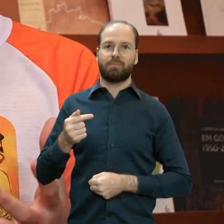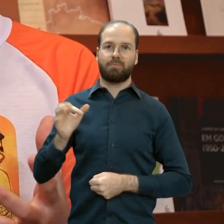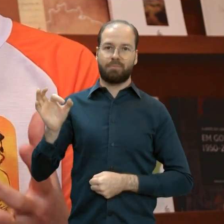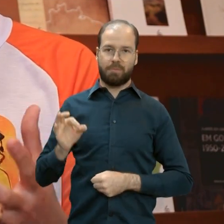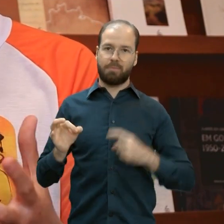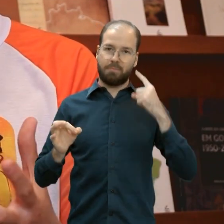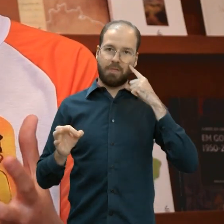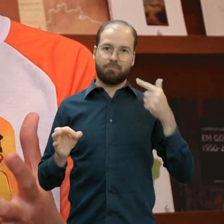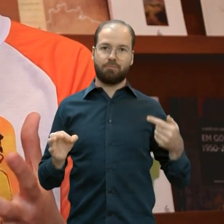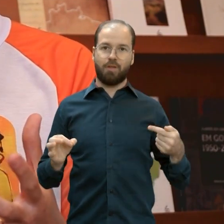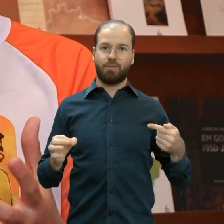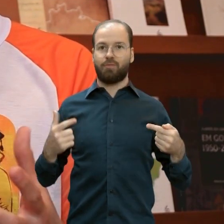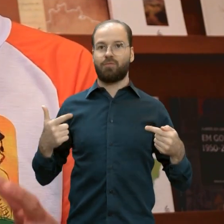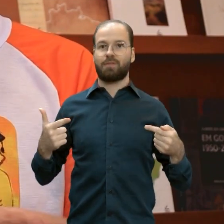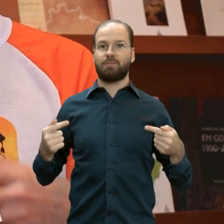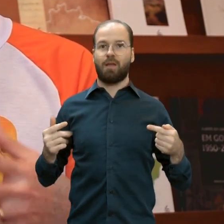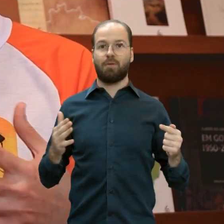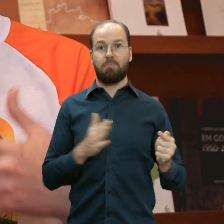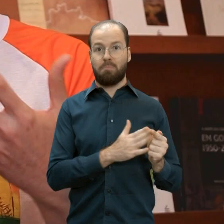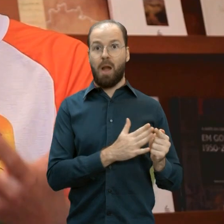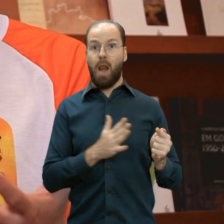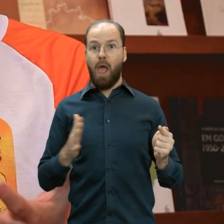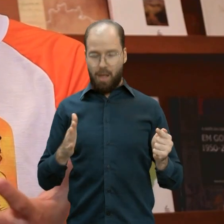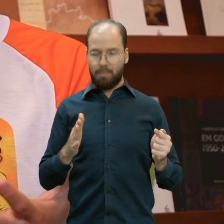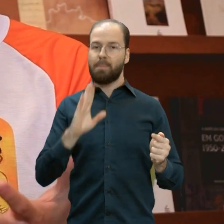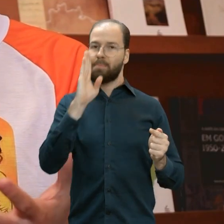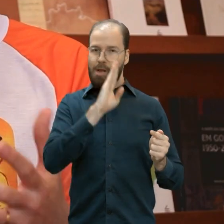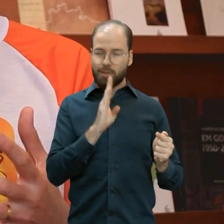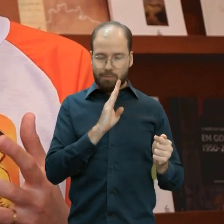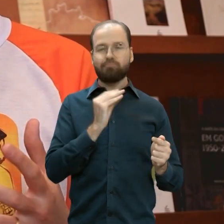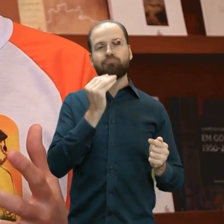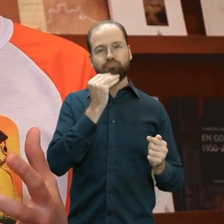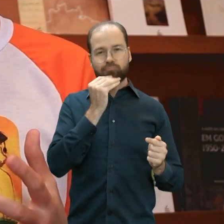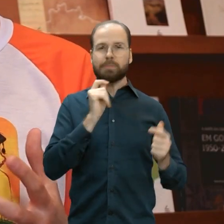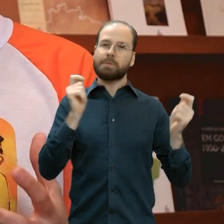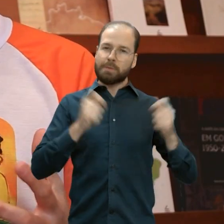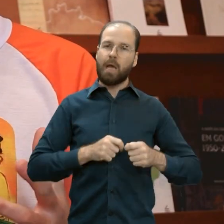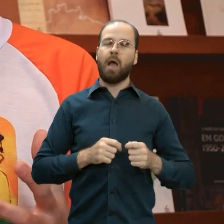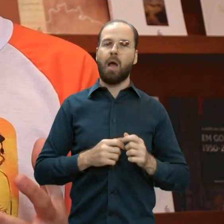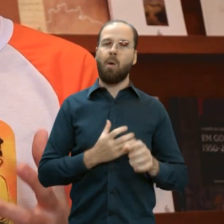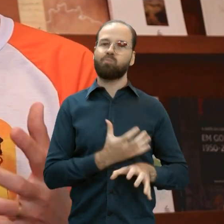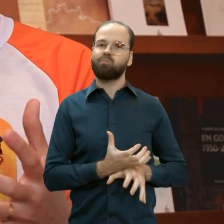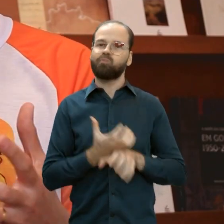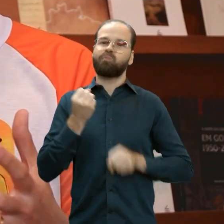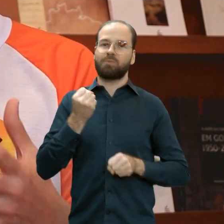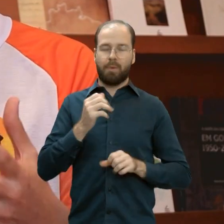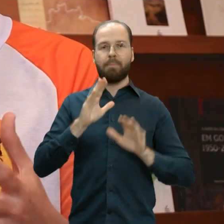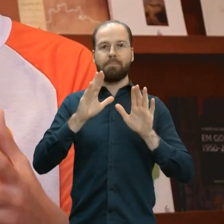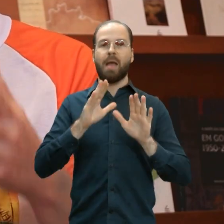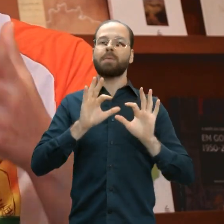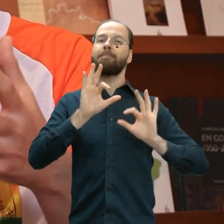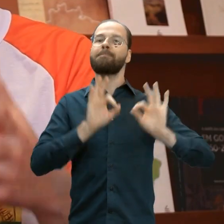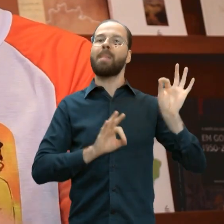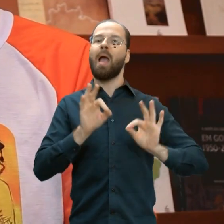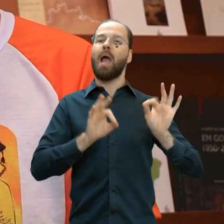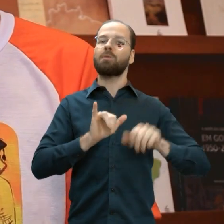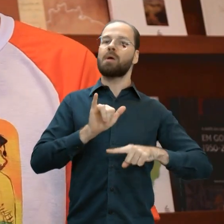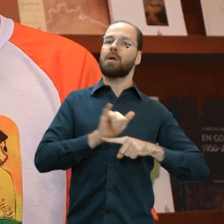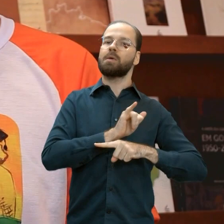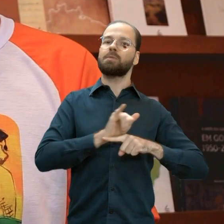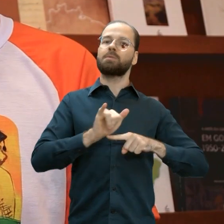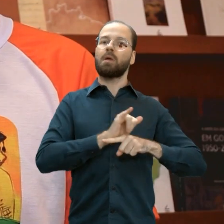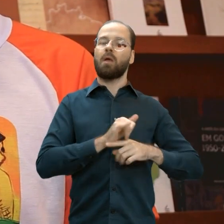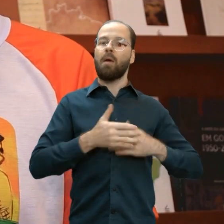muito dinheiro na parte industrial, o país pode ganhar muito nessa área, mas a gente não tem ainda um plano estratégico de crescimento nesses